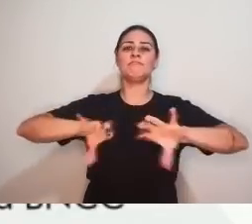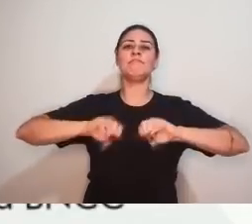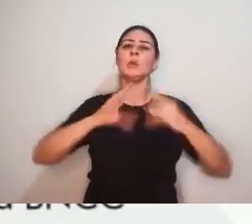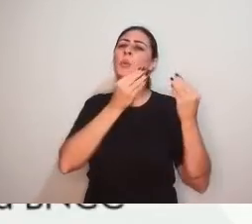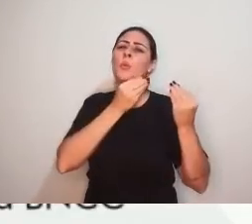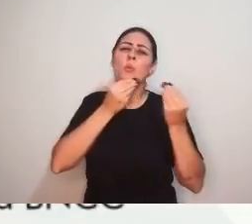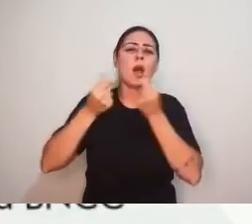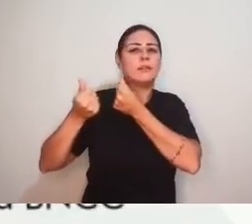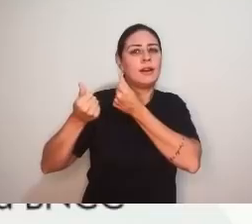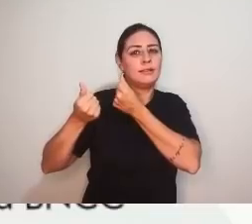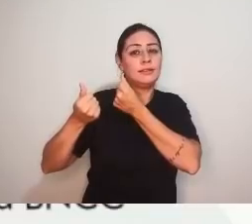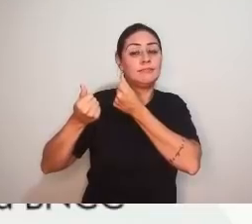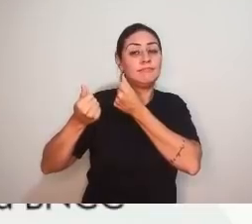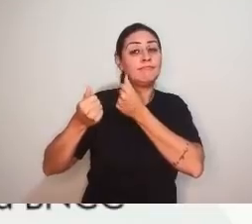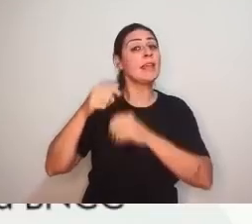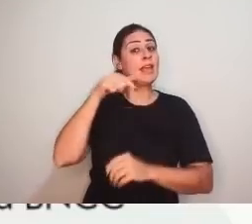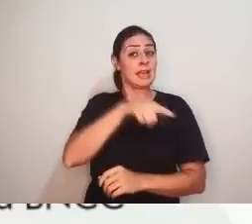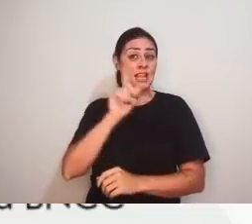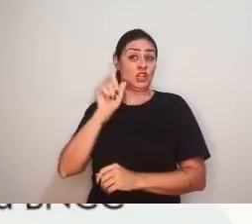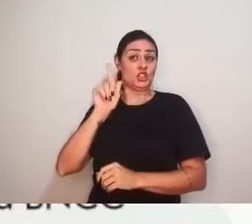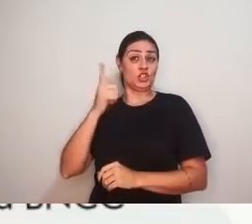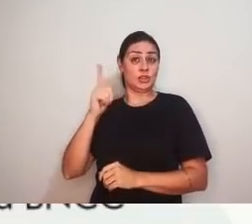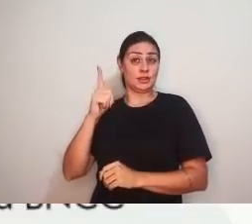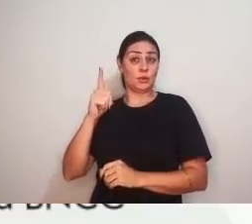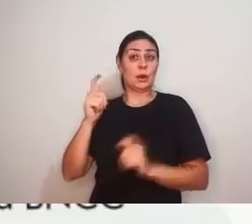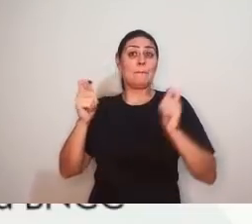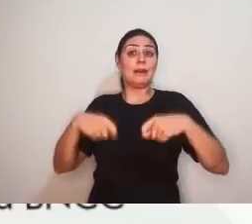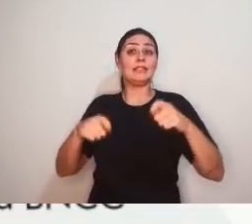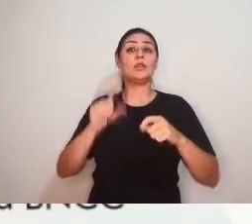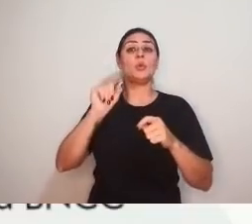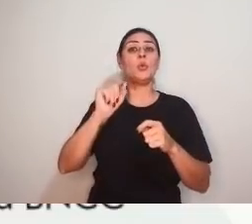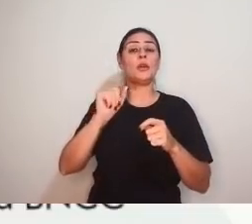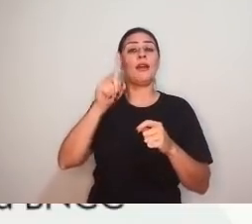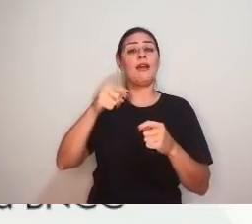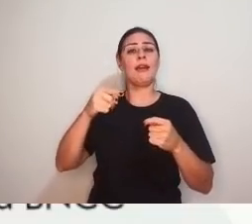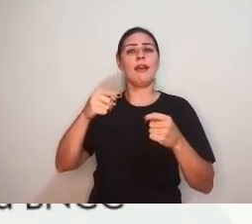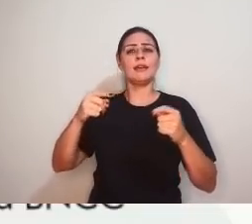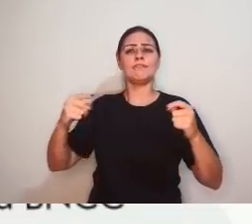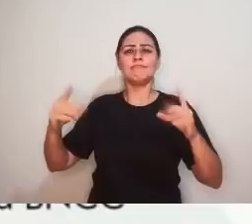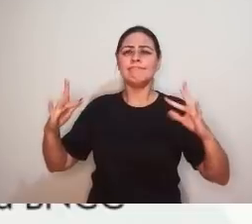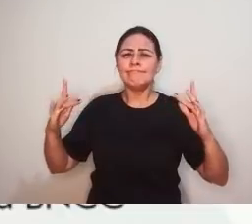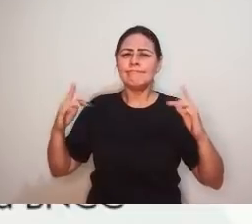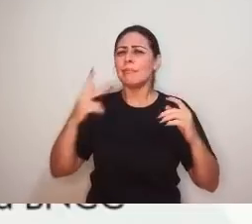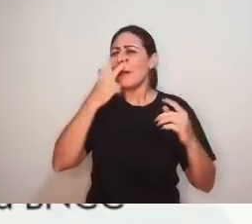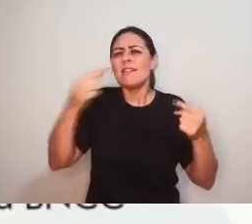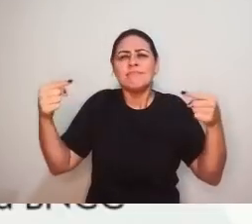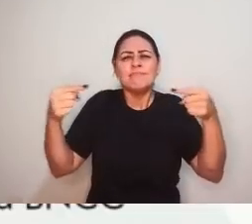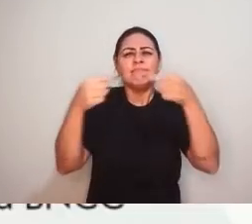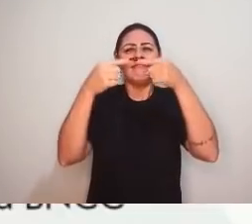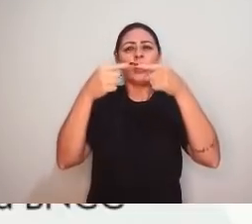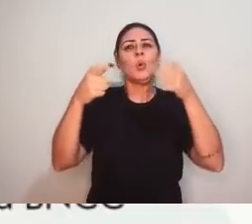docência cumpra bem o seu papel. E esse papel da gestão, ele precisa sempre estar muito em linha com